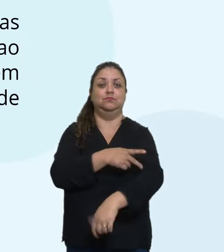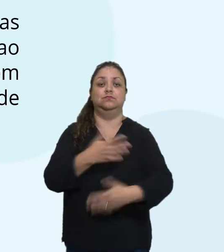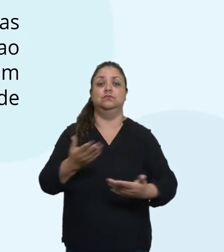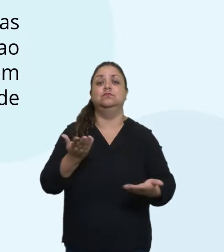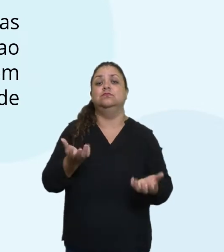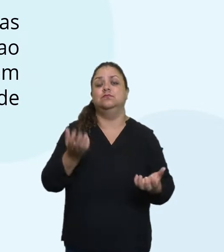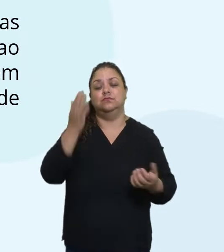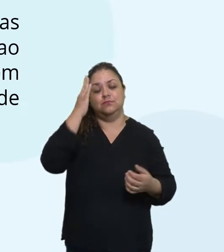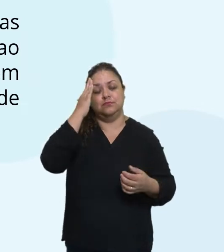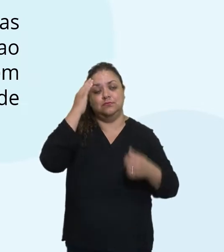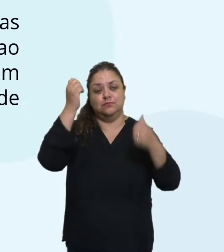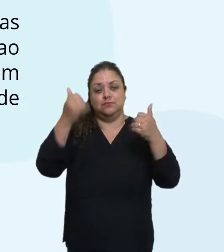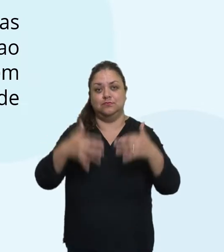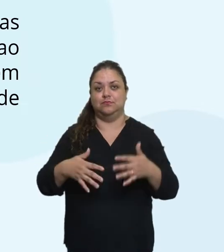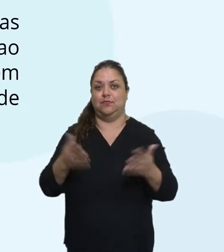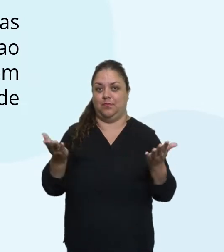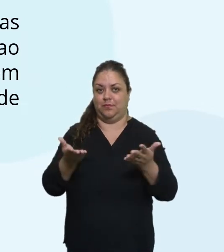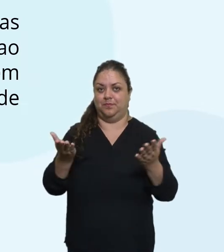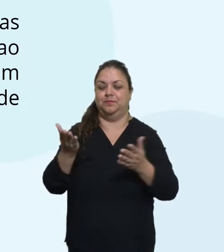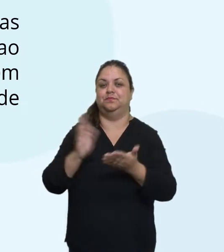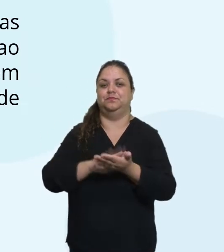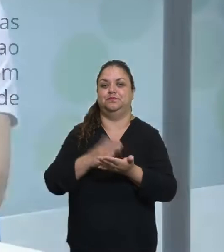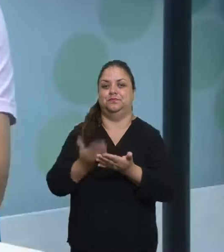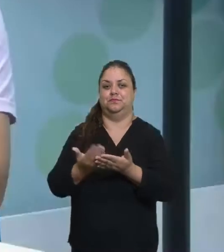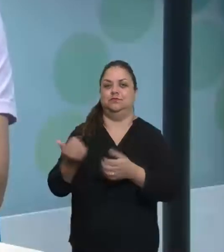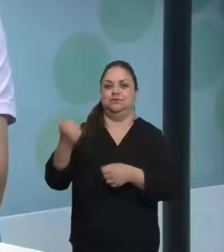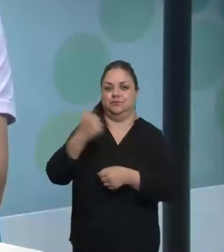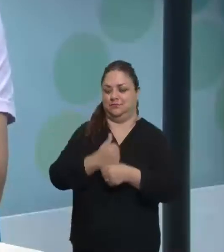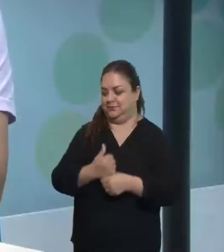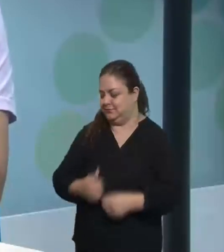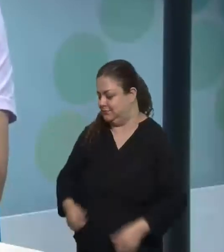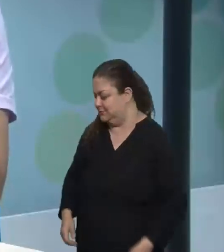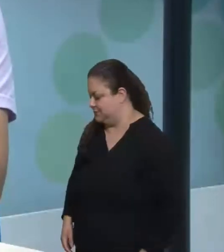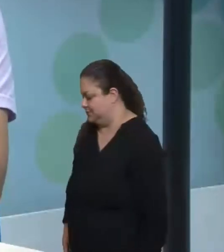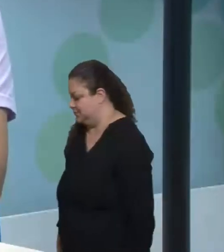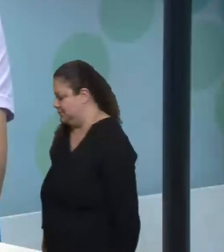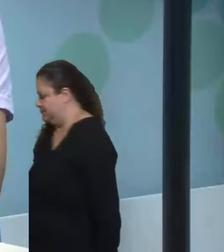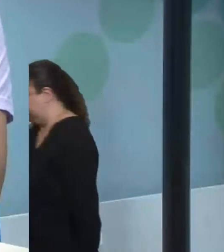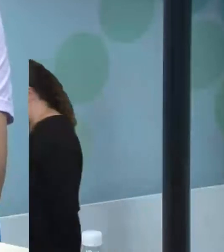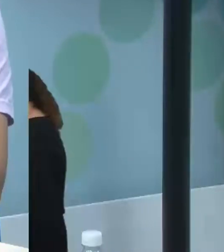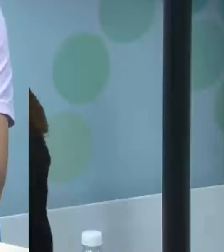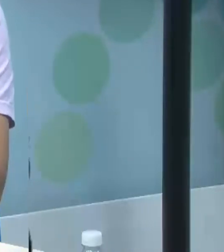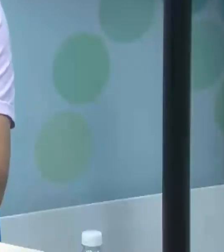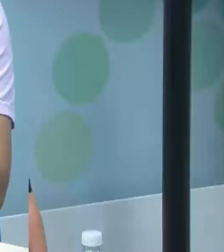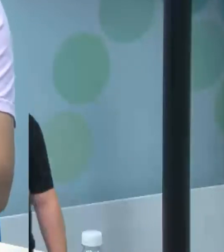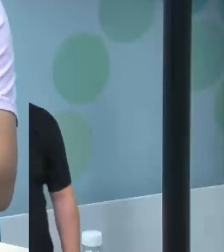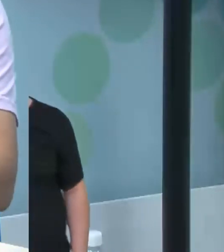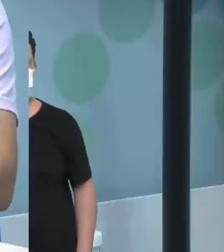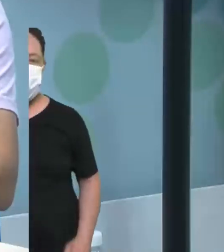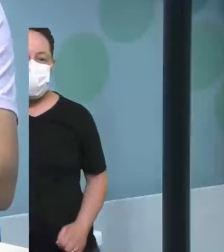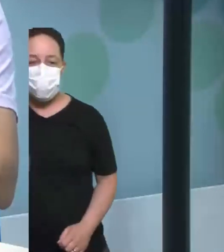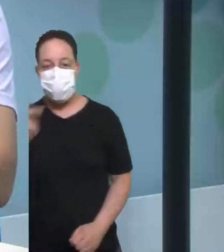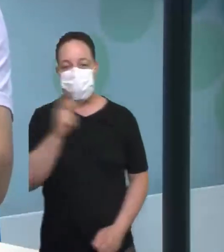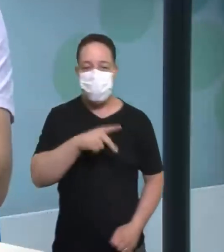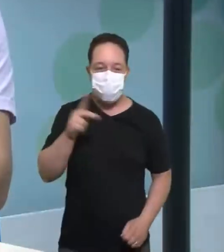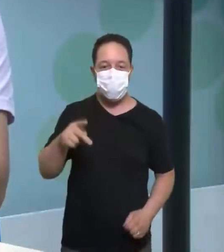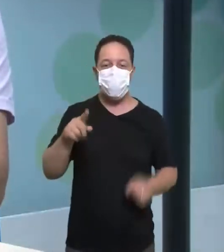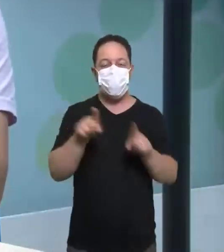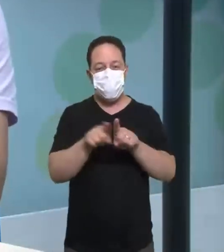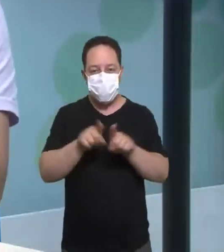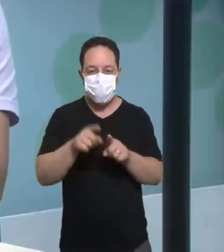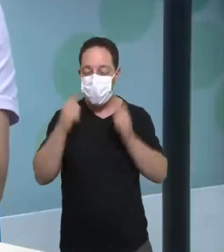que eu quero o tanto os alunos tiveram que aprender estudar nesse período da pandemia como nós também professores tivemos que